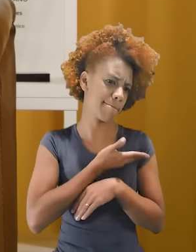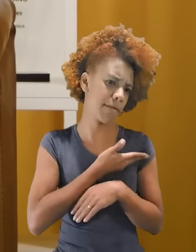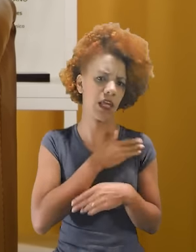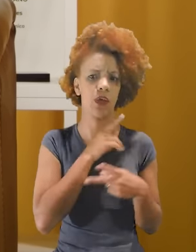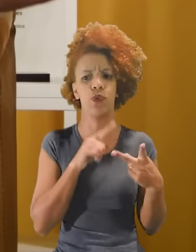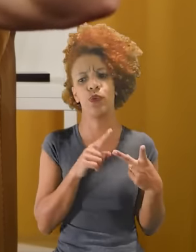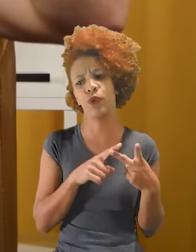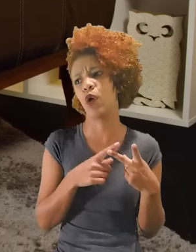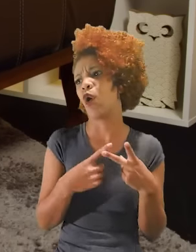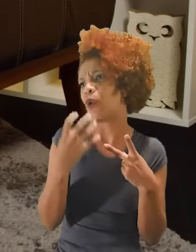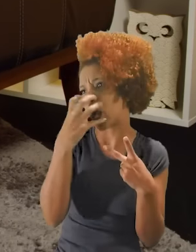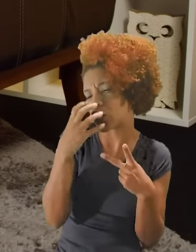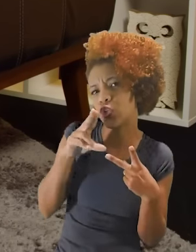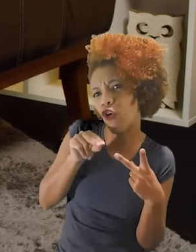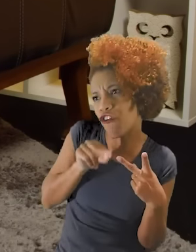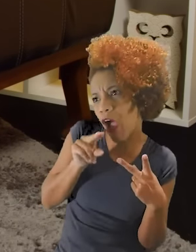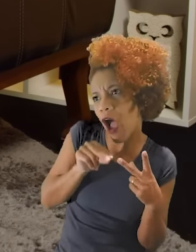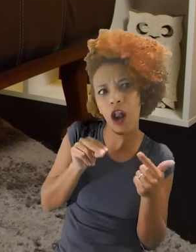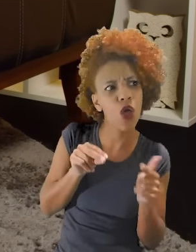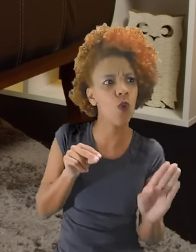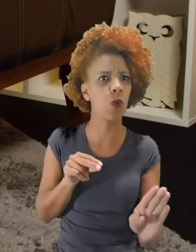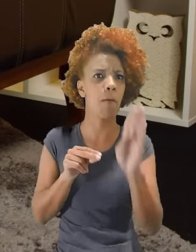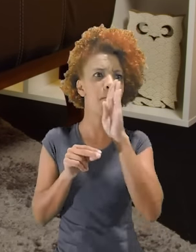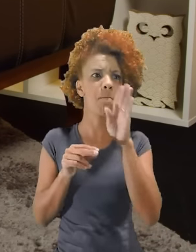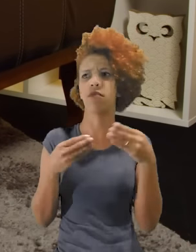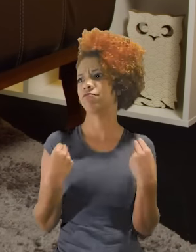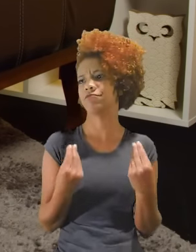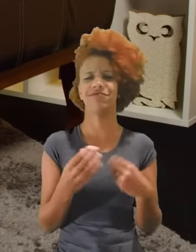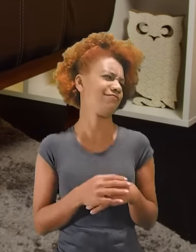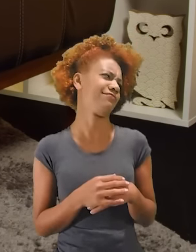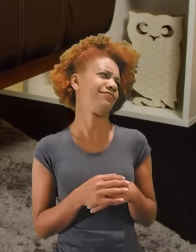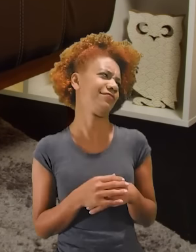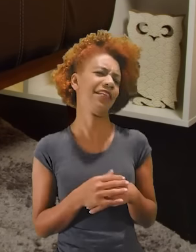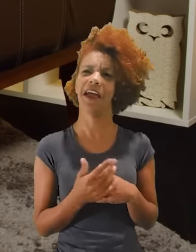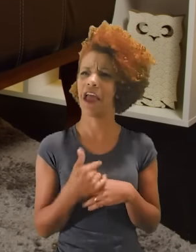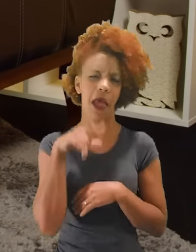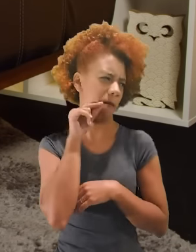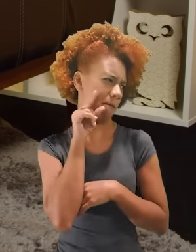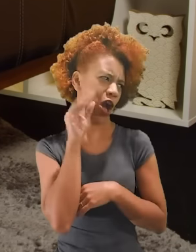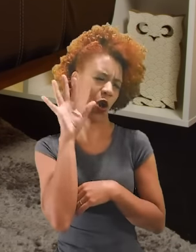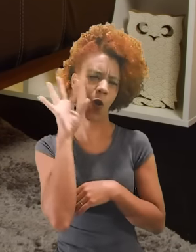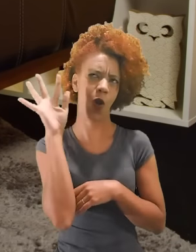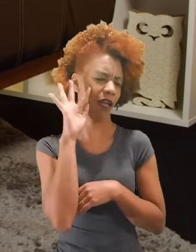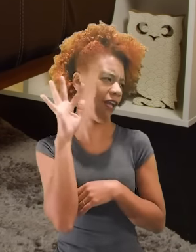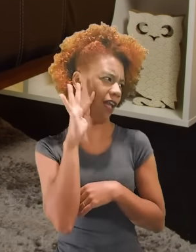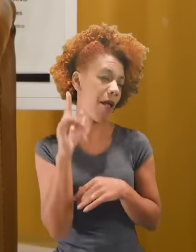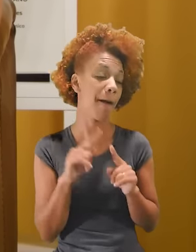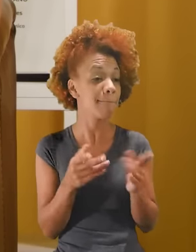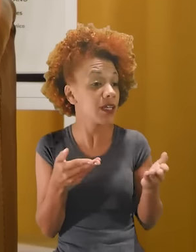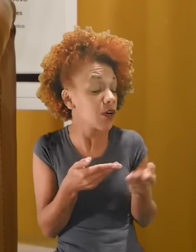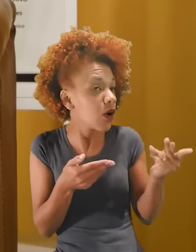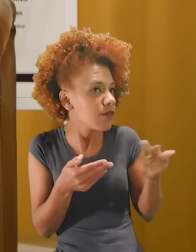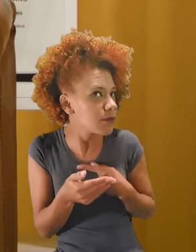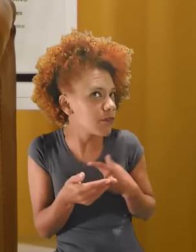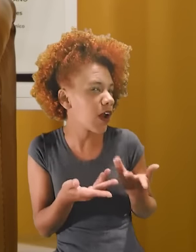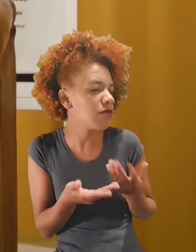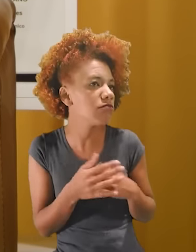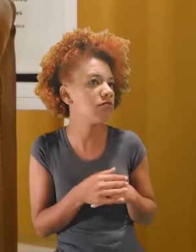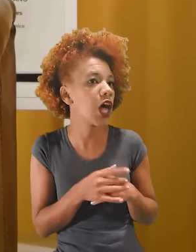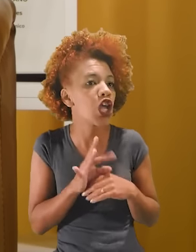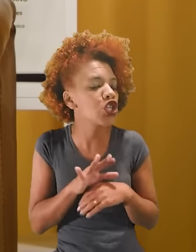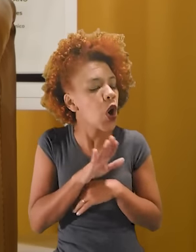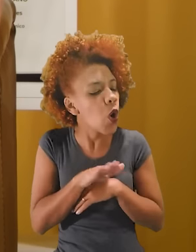e não sei o quê. Um como cachorro é... fala e o outro cachorro não, né? Você tem o pateta não. E tem o Pluto. Falei, maluco, esse cara devia estar numa viagem, sim, de ácido, caramba, mas agora você me falando, é,